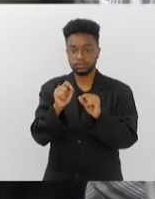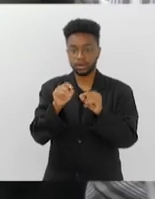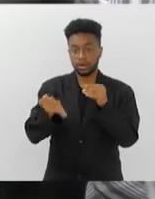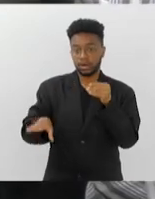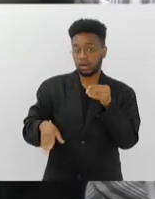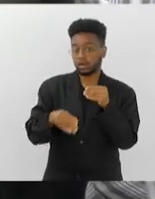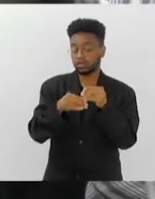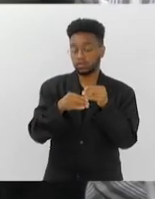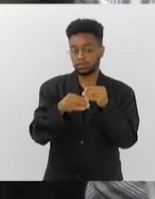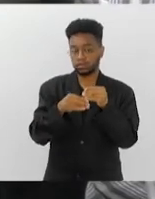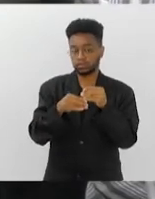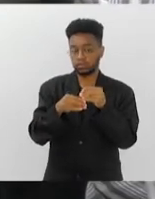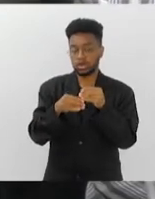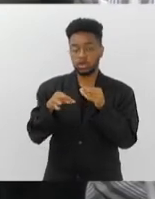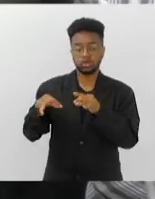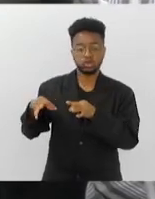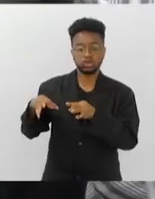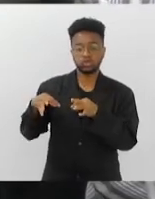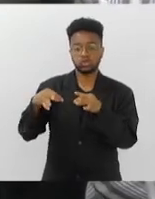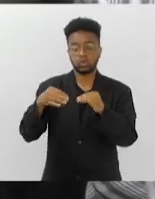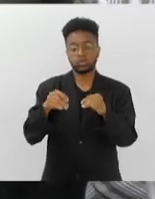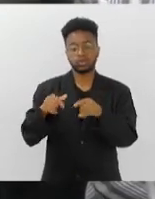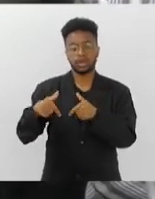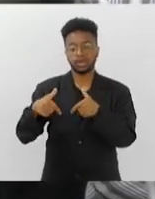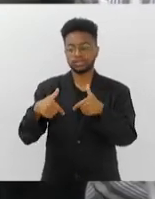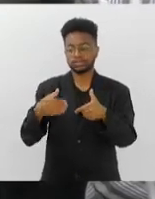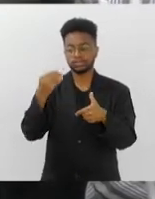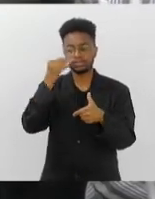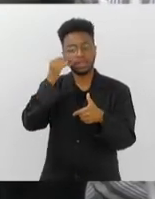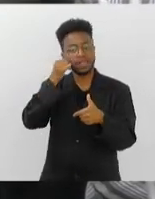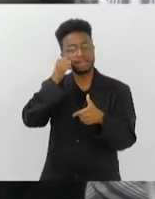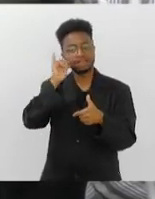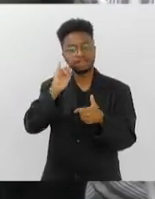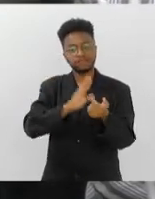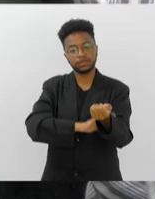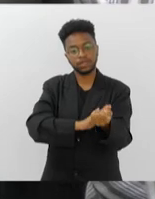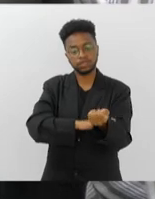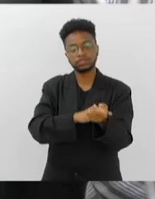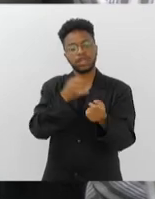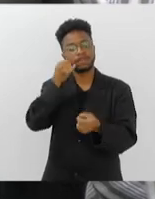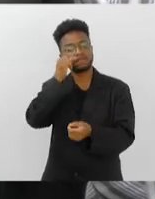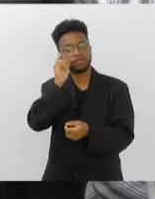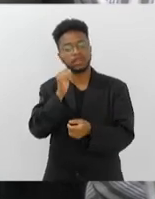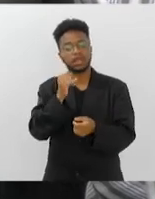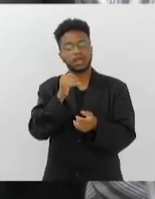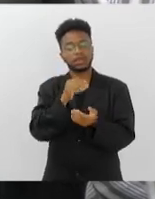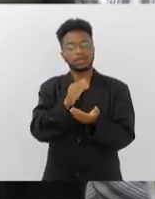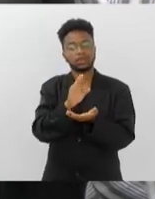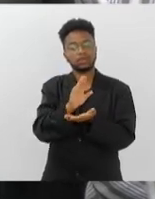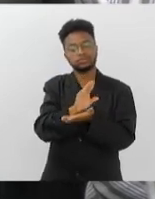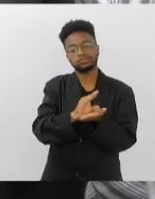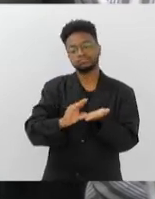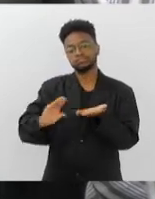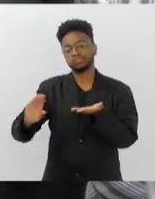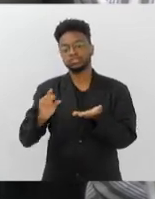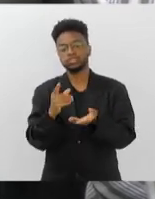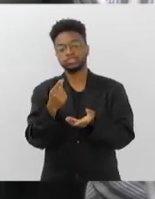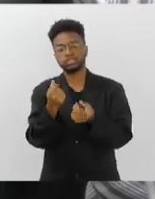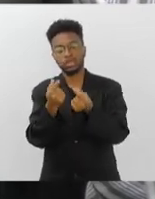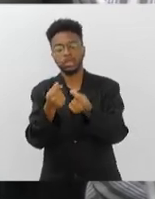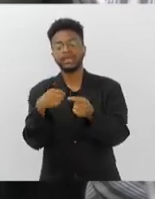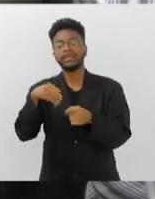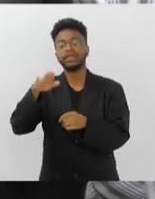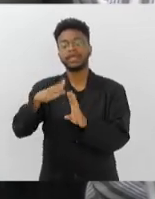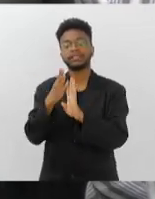inclua todas as medidas para prevenir vício, prevenir desvio, que medidas tem tomado, que exigências tem feito. Quem está na